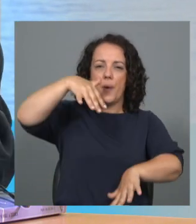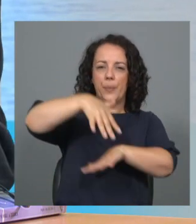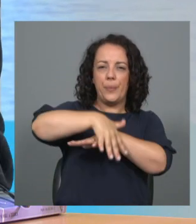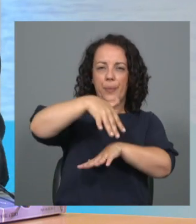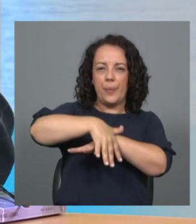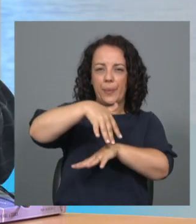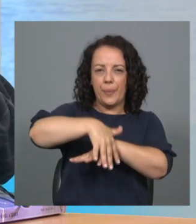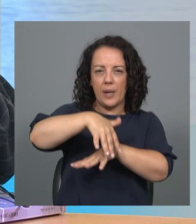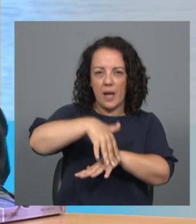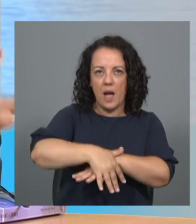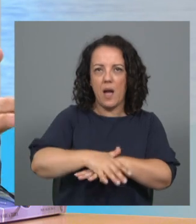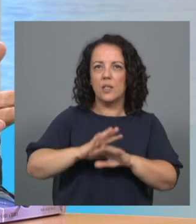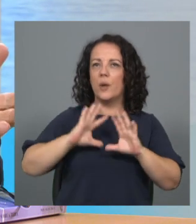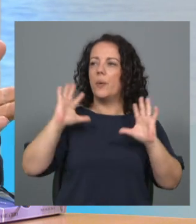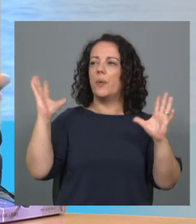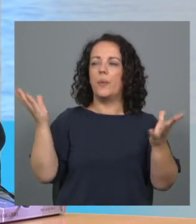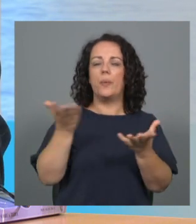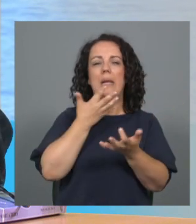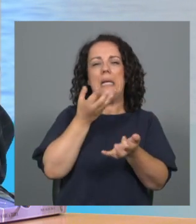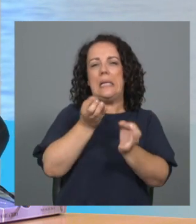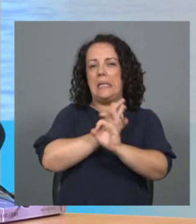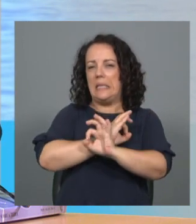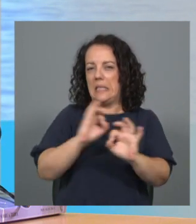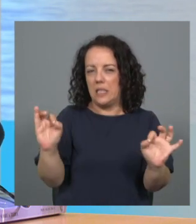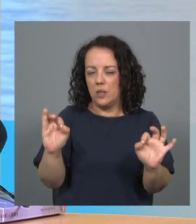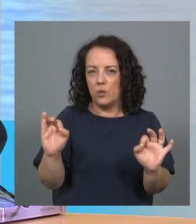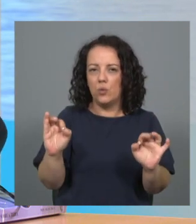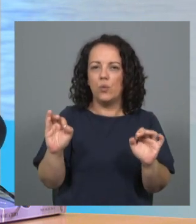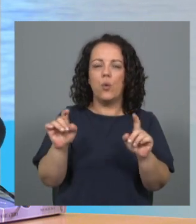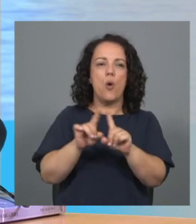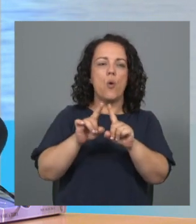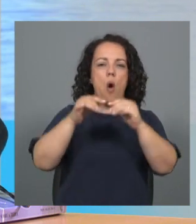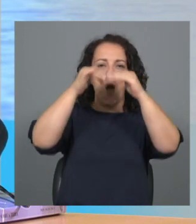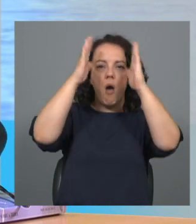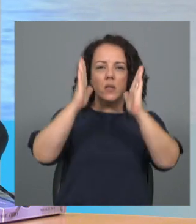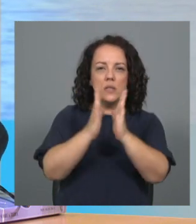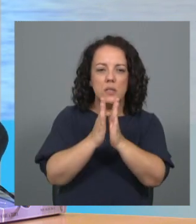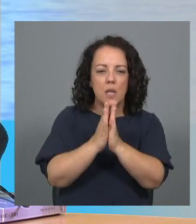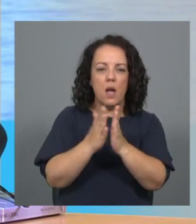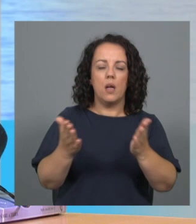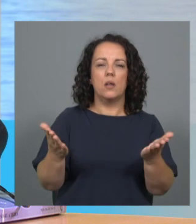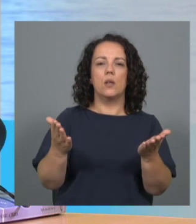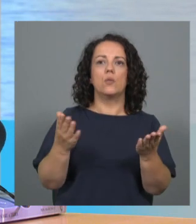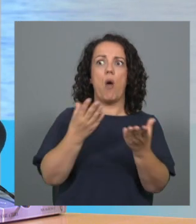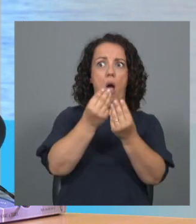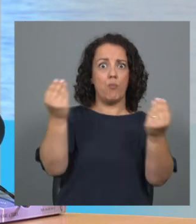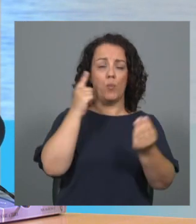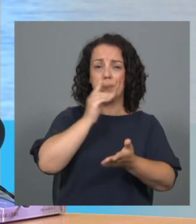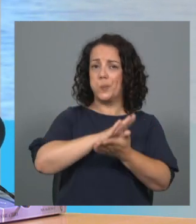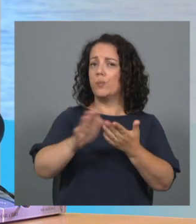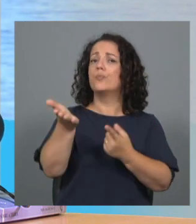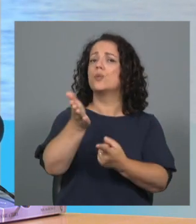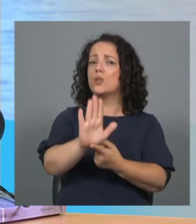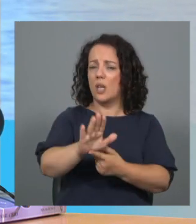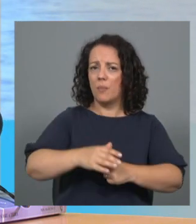criam ambientes paradisíacos, santuários, e alguns deles são muito desconhecidos. Por exemplo, o